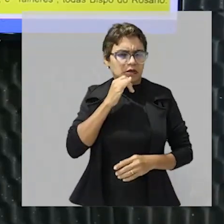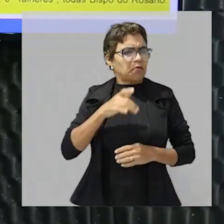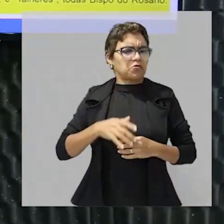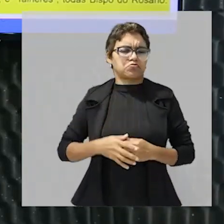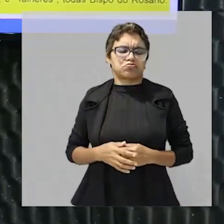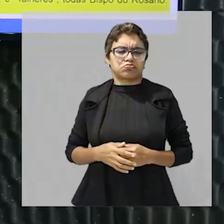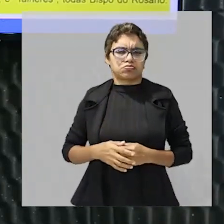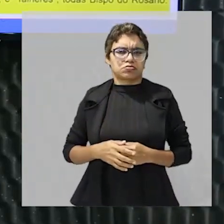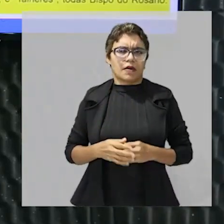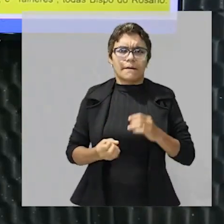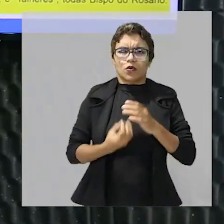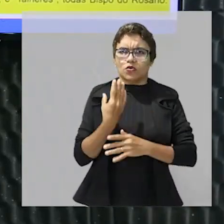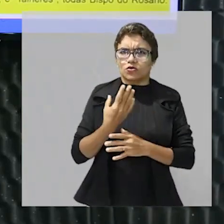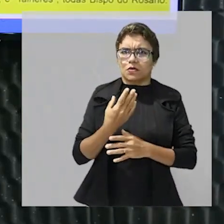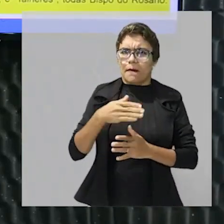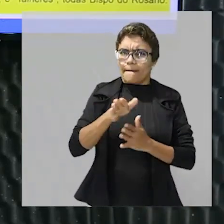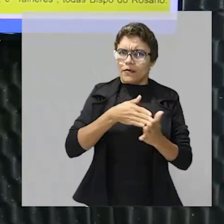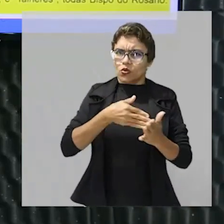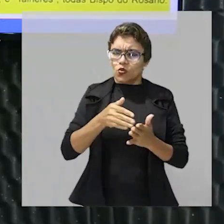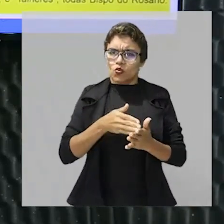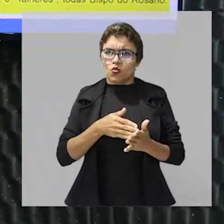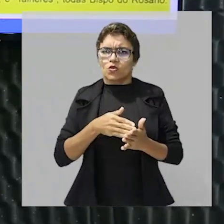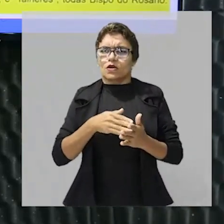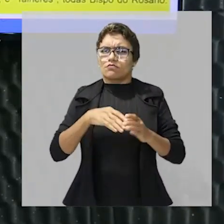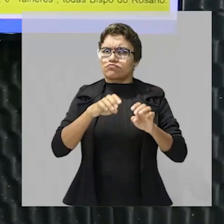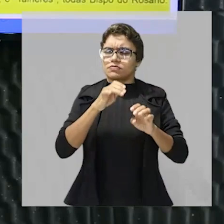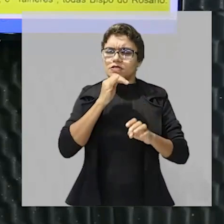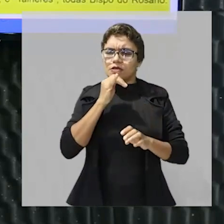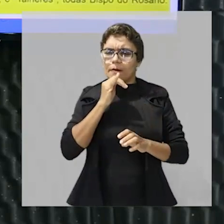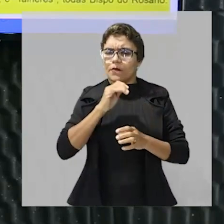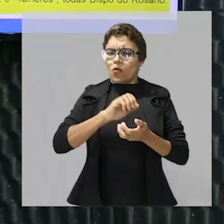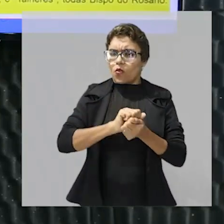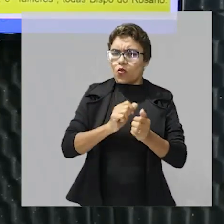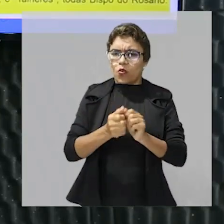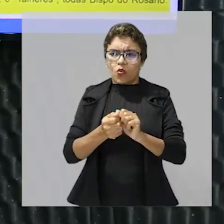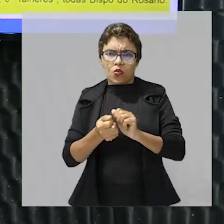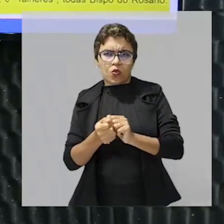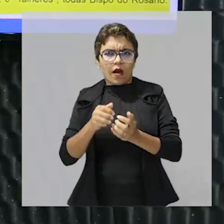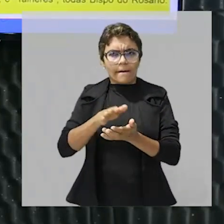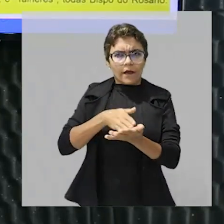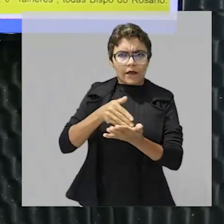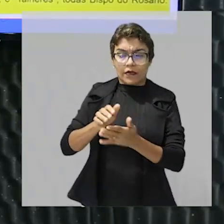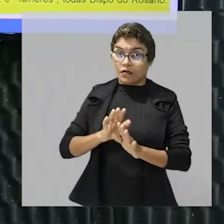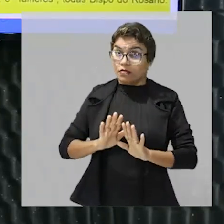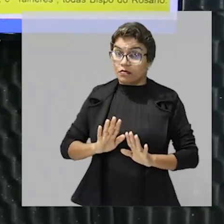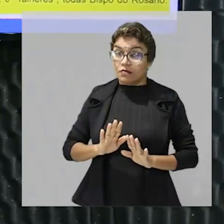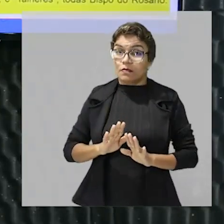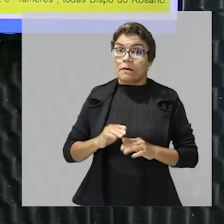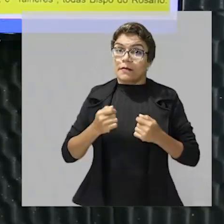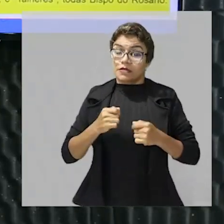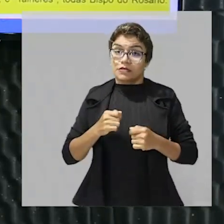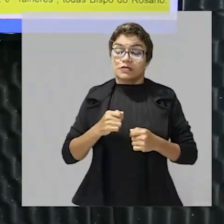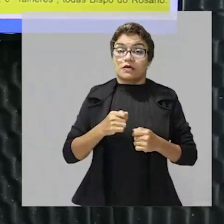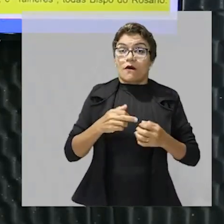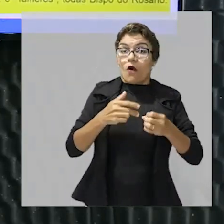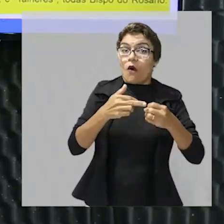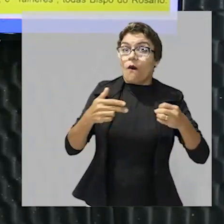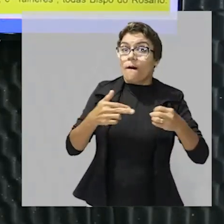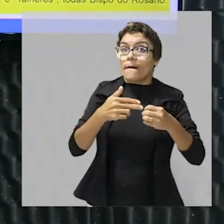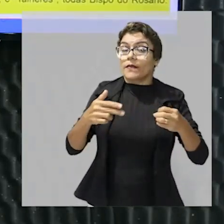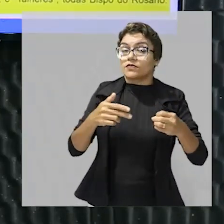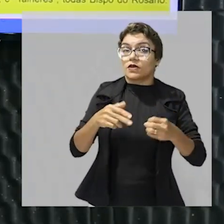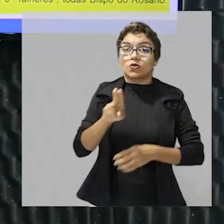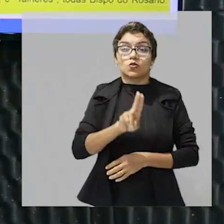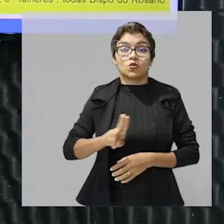pintura, escultura ou algo similar. Você trabalha com um conceito completamente diferente de objetos que ganham